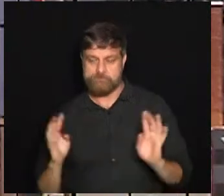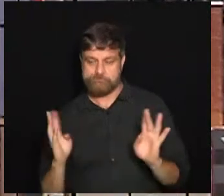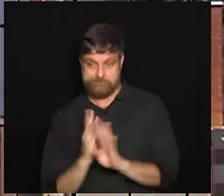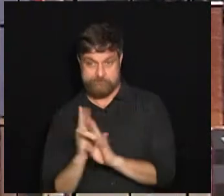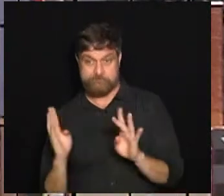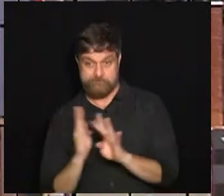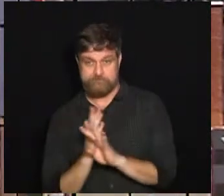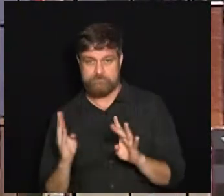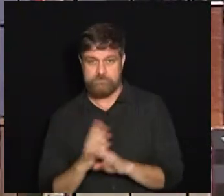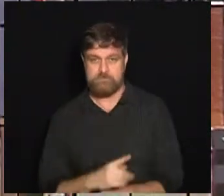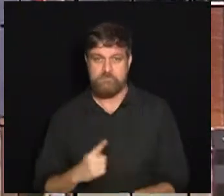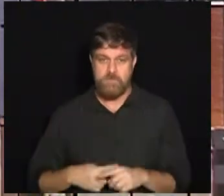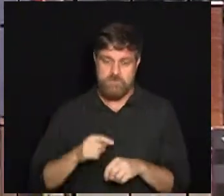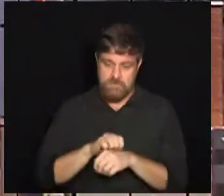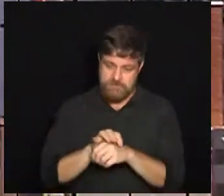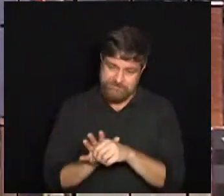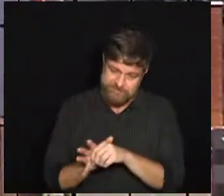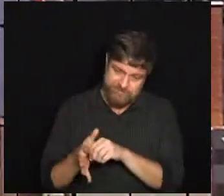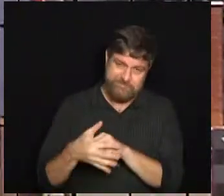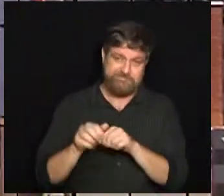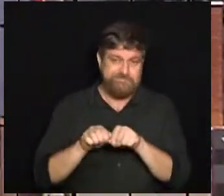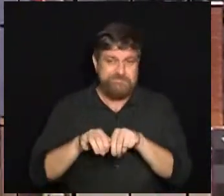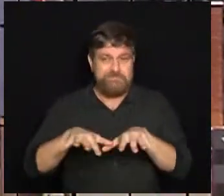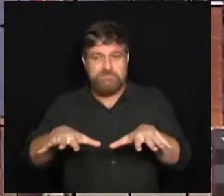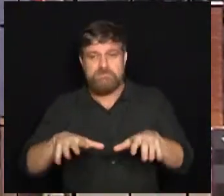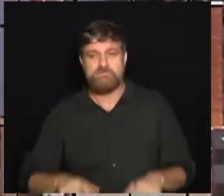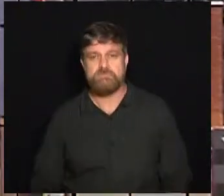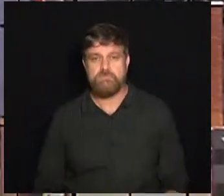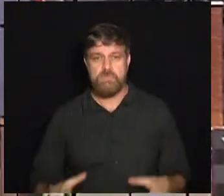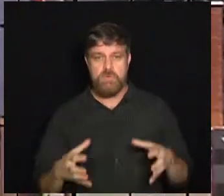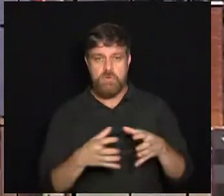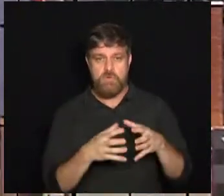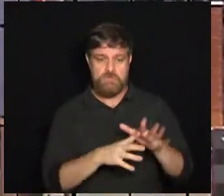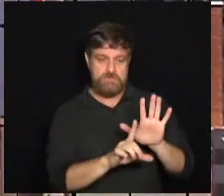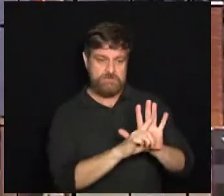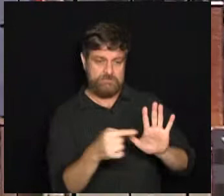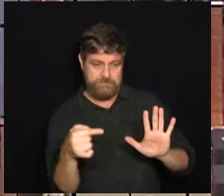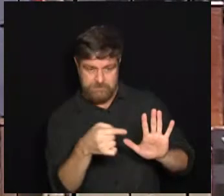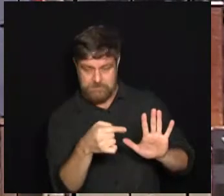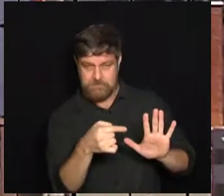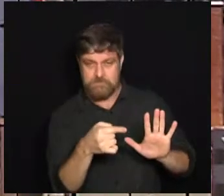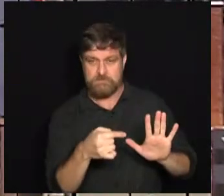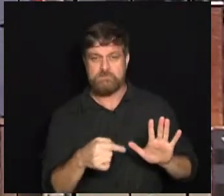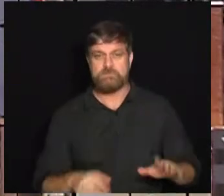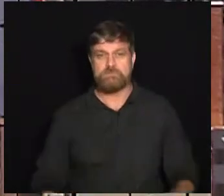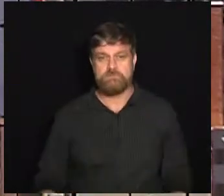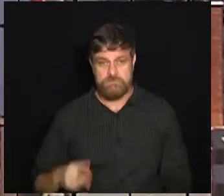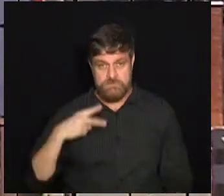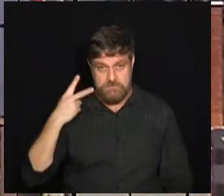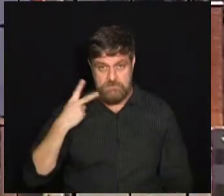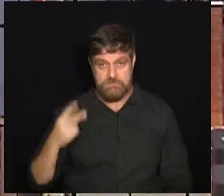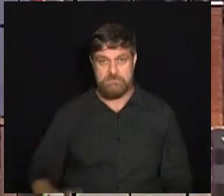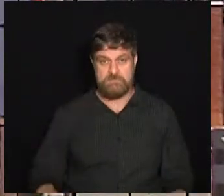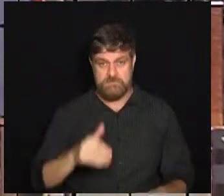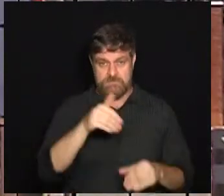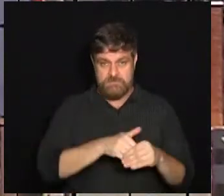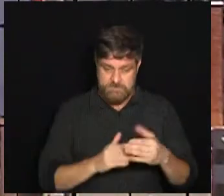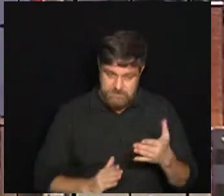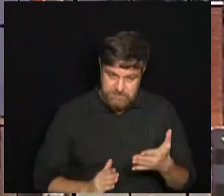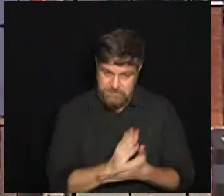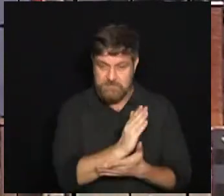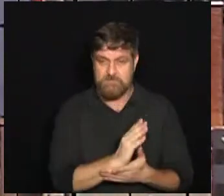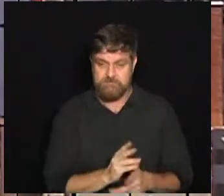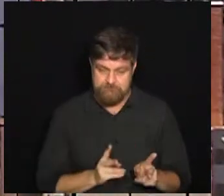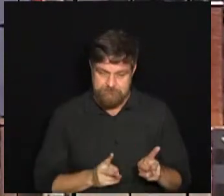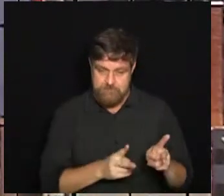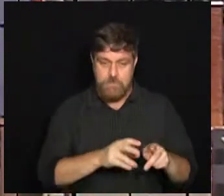de pessoas por conta do avanço do coronavírus, a Comissão de Constituição e Legalidade aprova e dá sequência